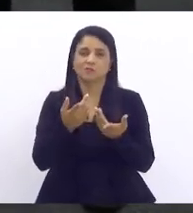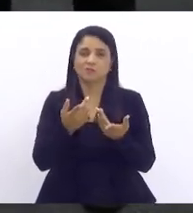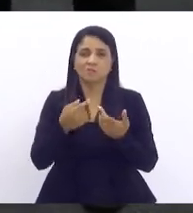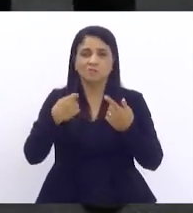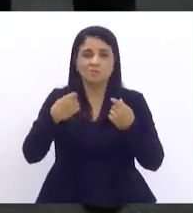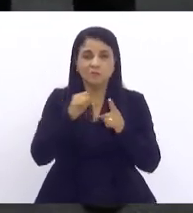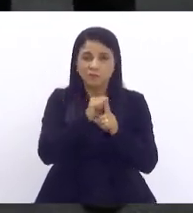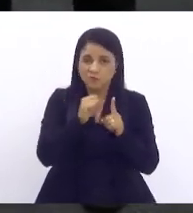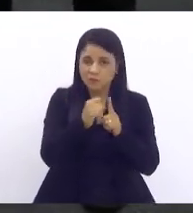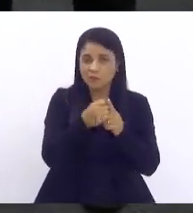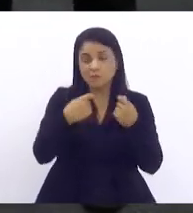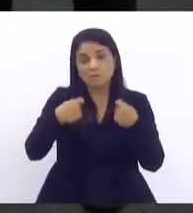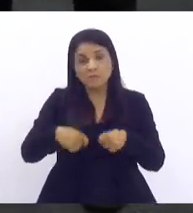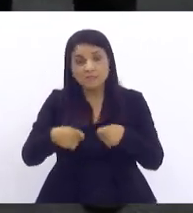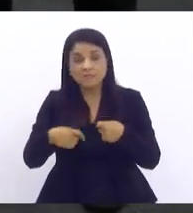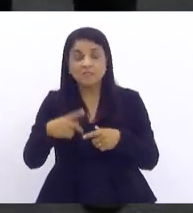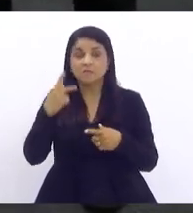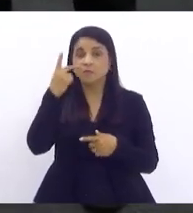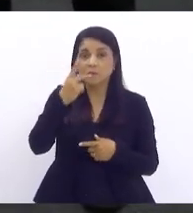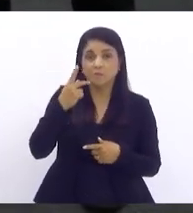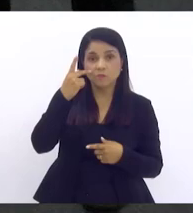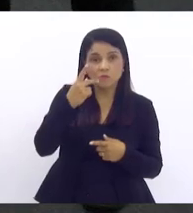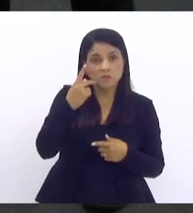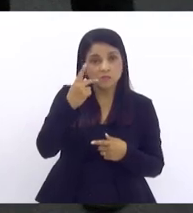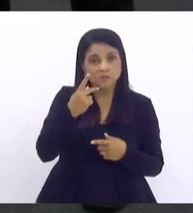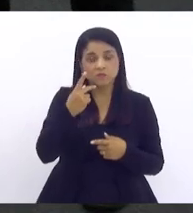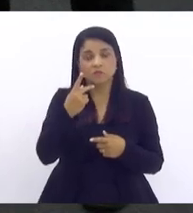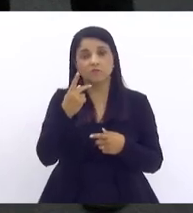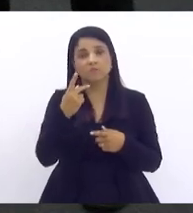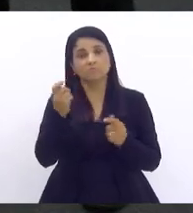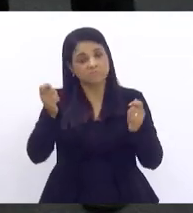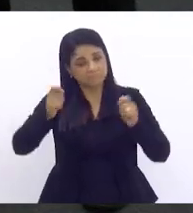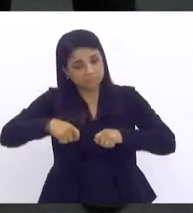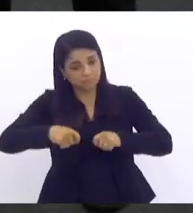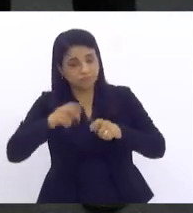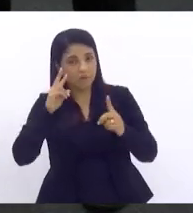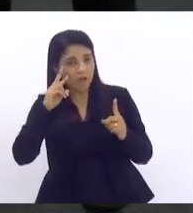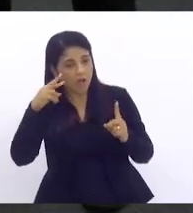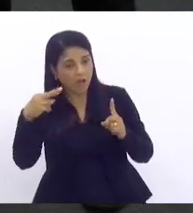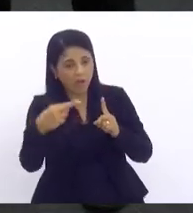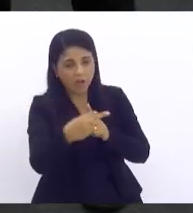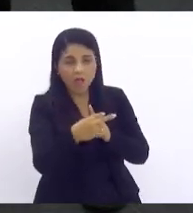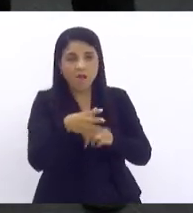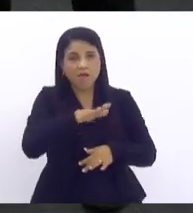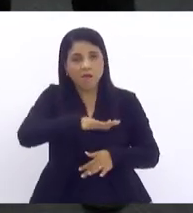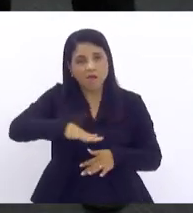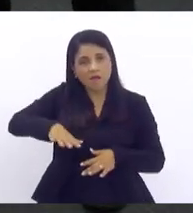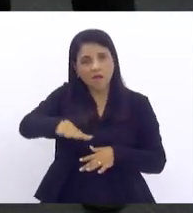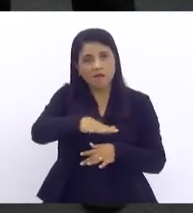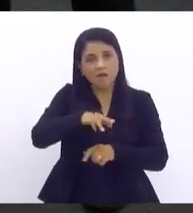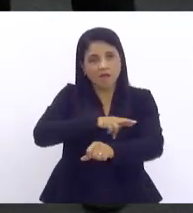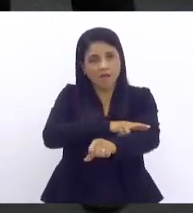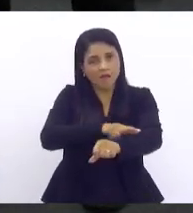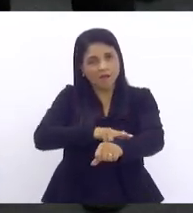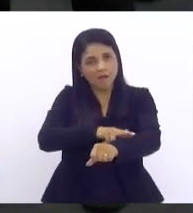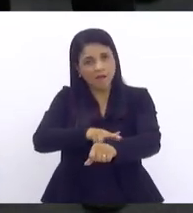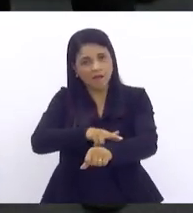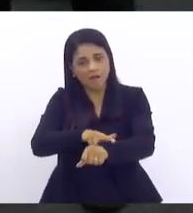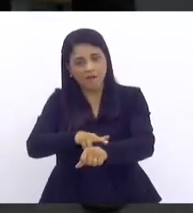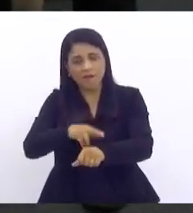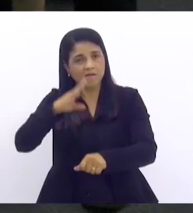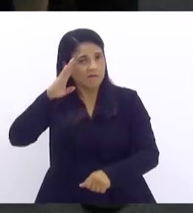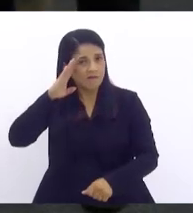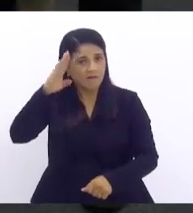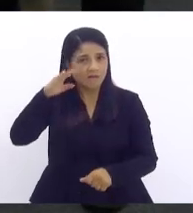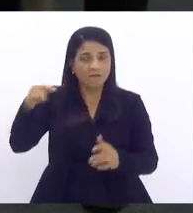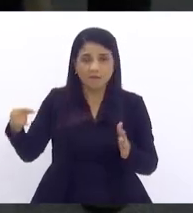nós não temos aí uma política que leve em consideração o espaço tão necessário e fundamental para